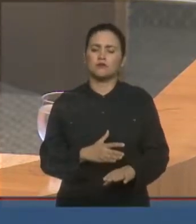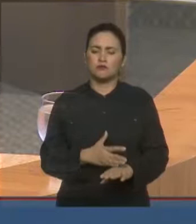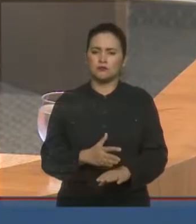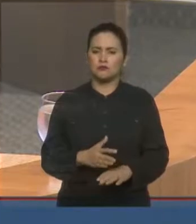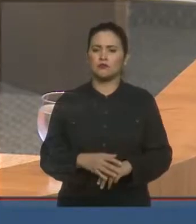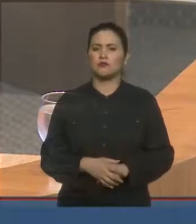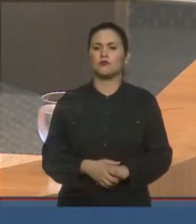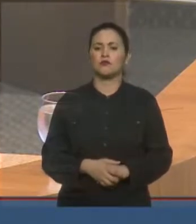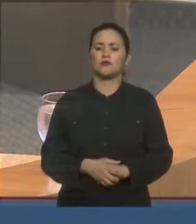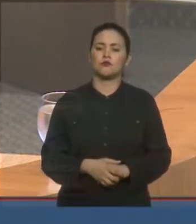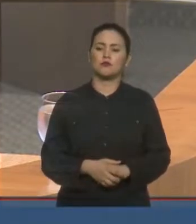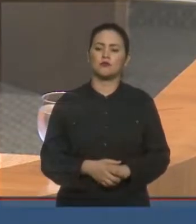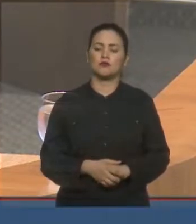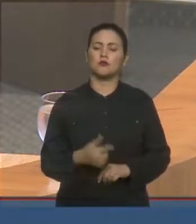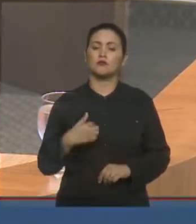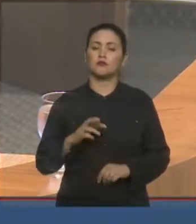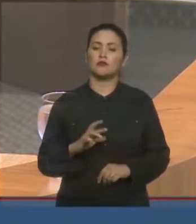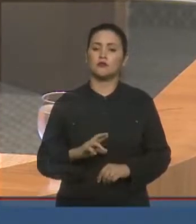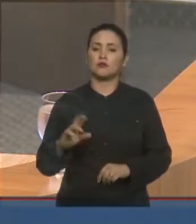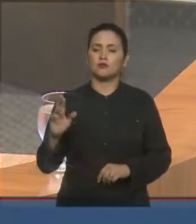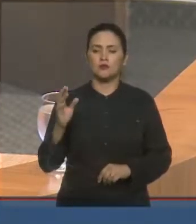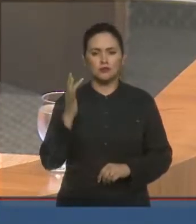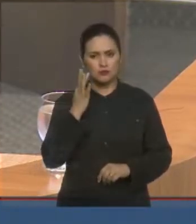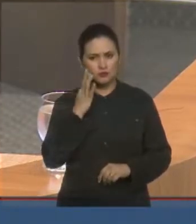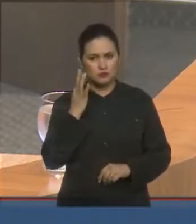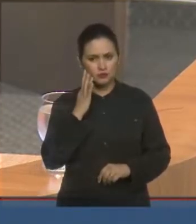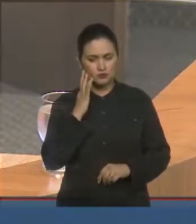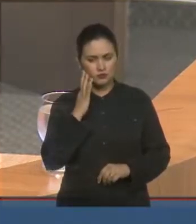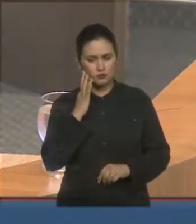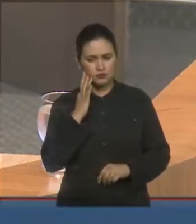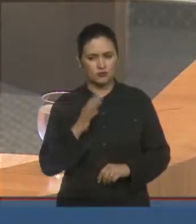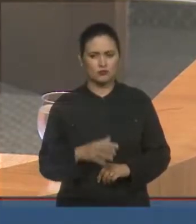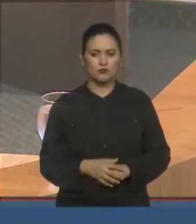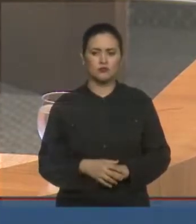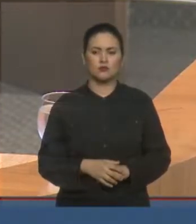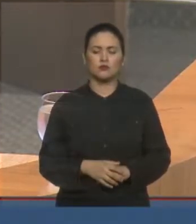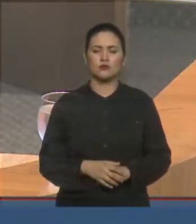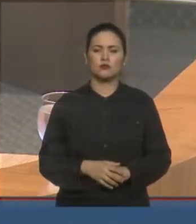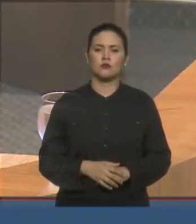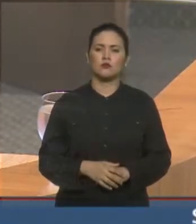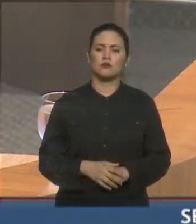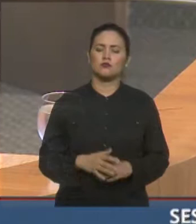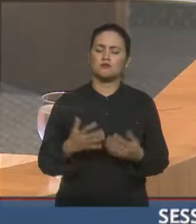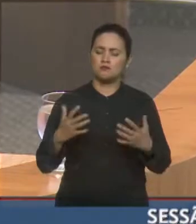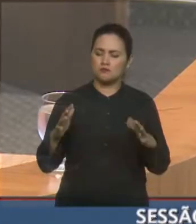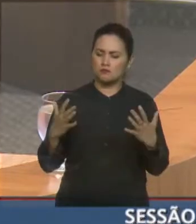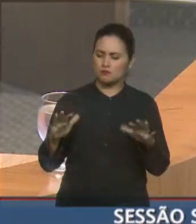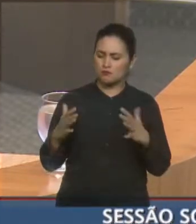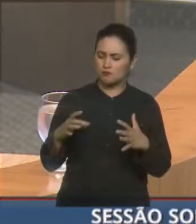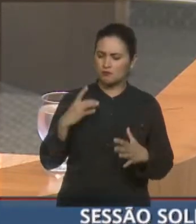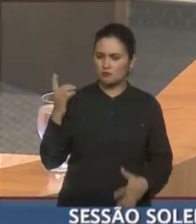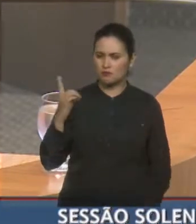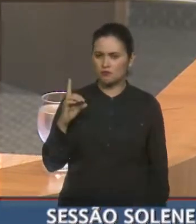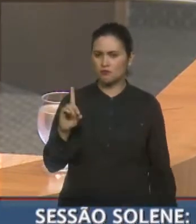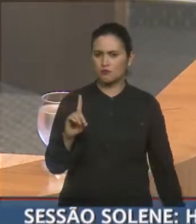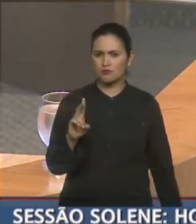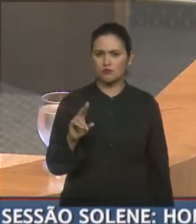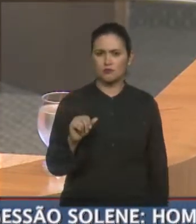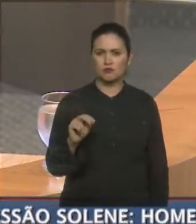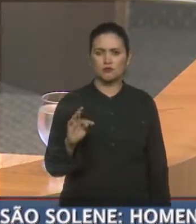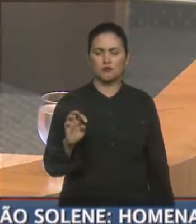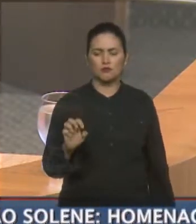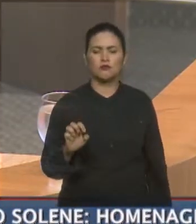Oficiais. E, em nome do governador Flávio Dino, quero aqui, não só parabenizar o deputado Eduardo Júnior pela iniciativa, a